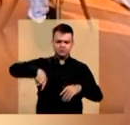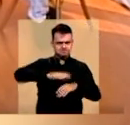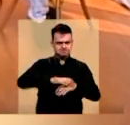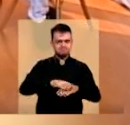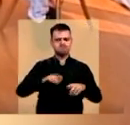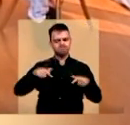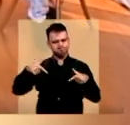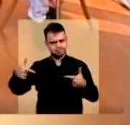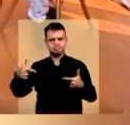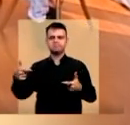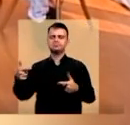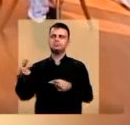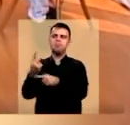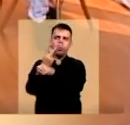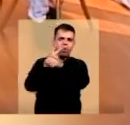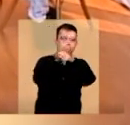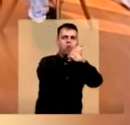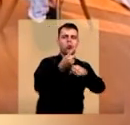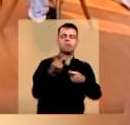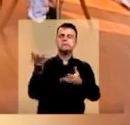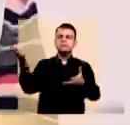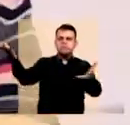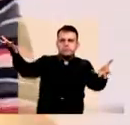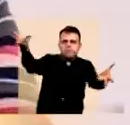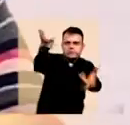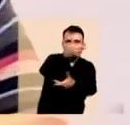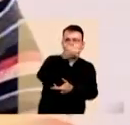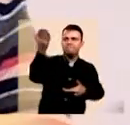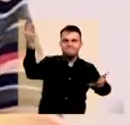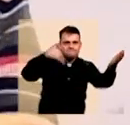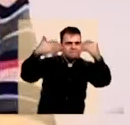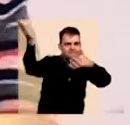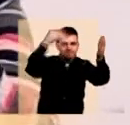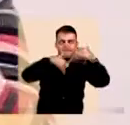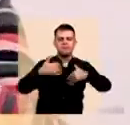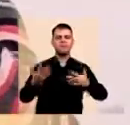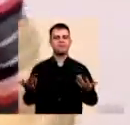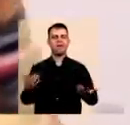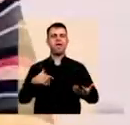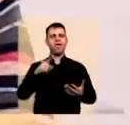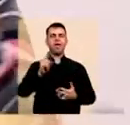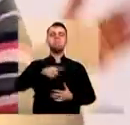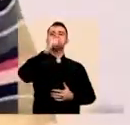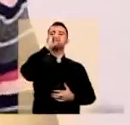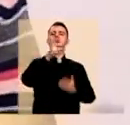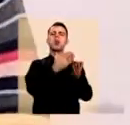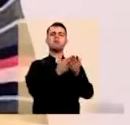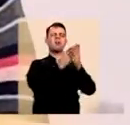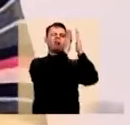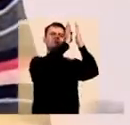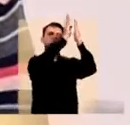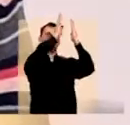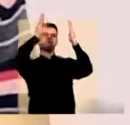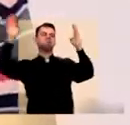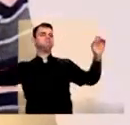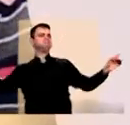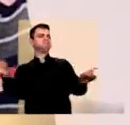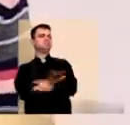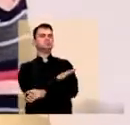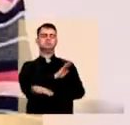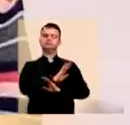desse leitor. Então, como que ela vai atrás? Não é só, eu tenho que comprar 1000 livros e colocar. Não, não é